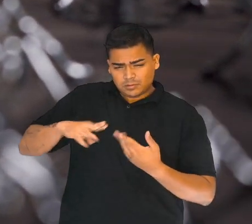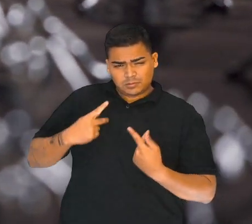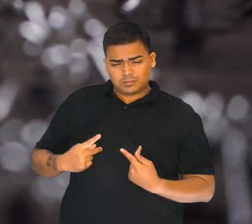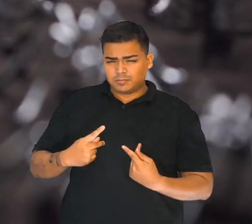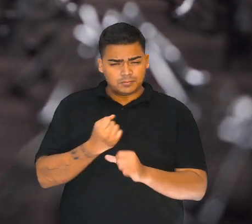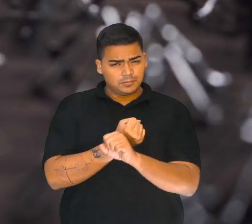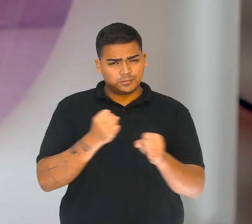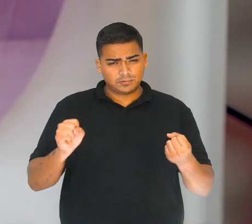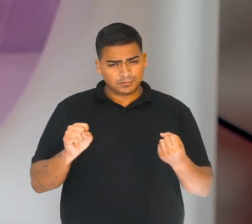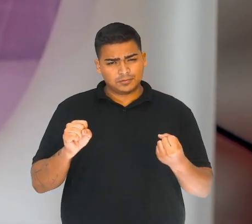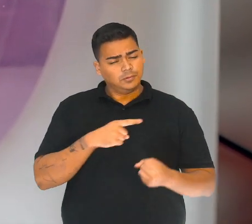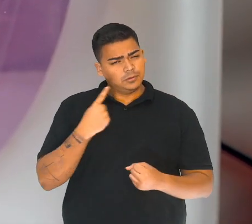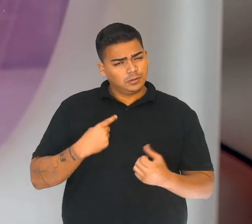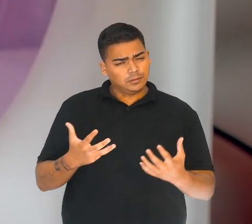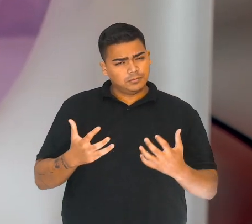isso.